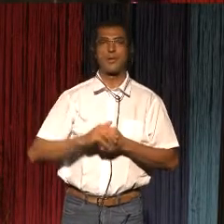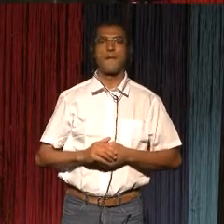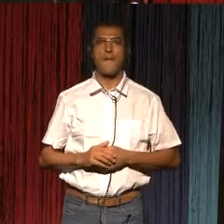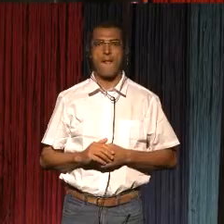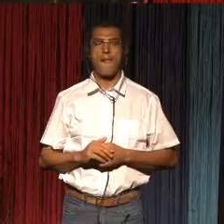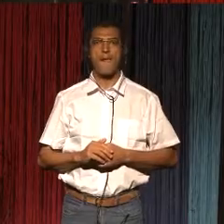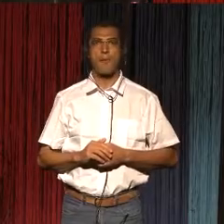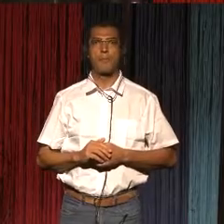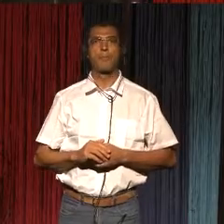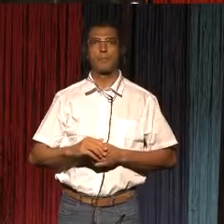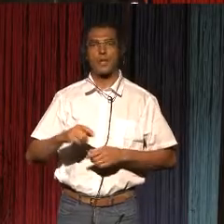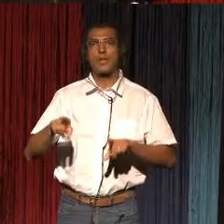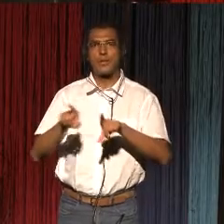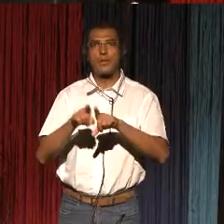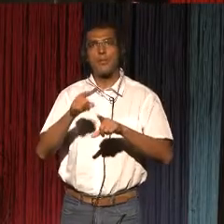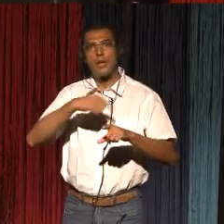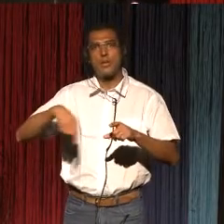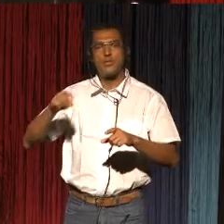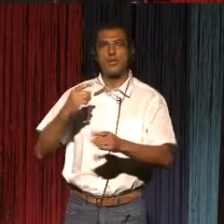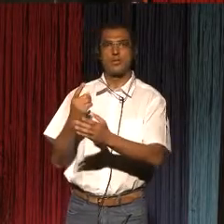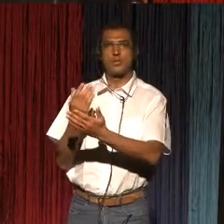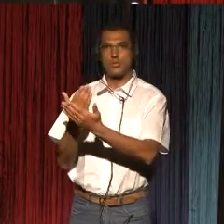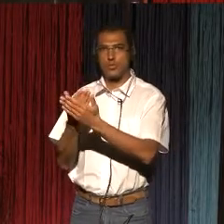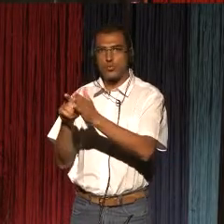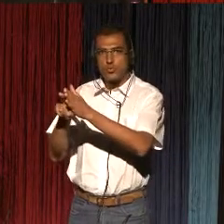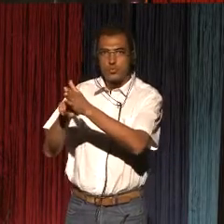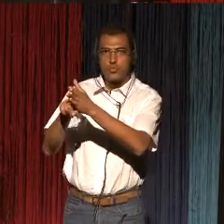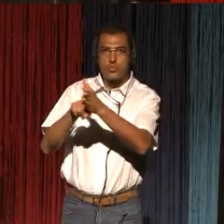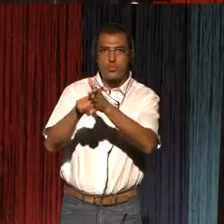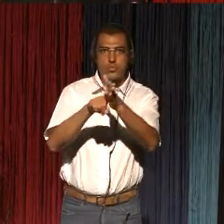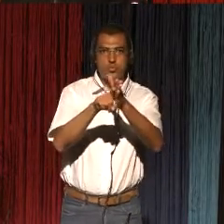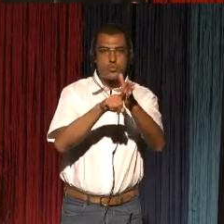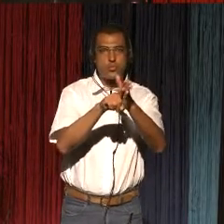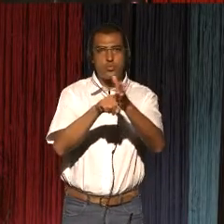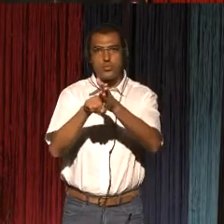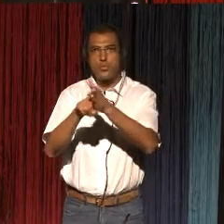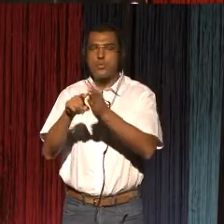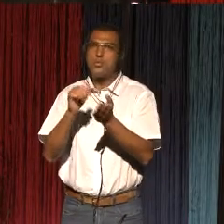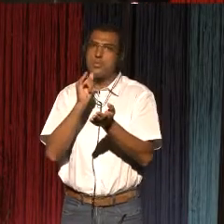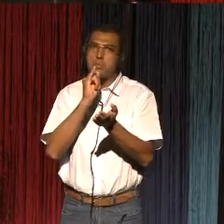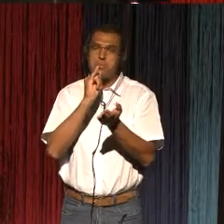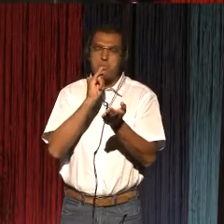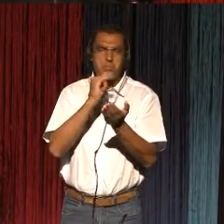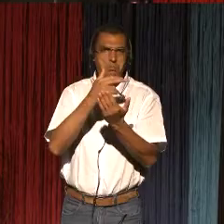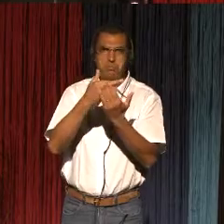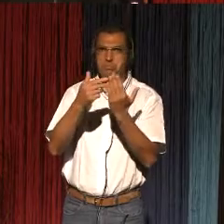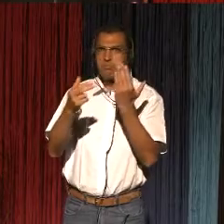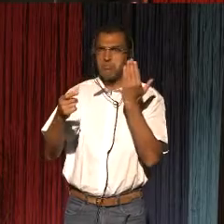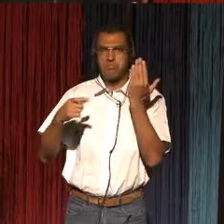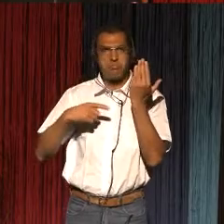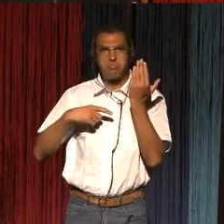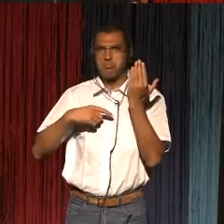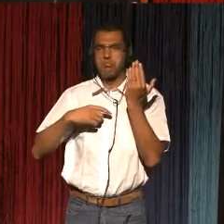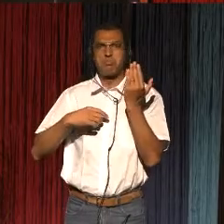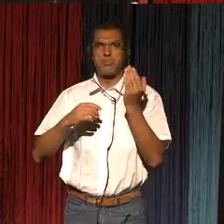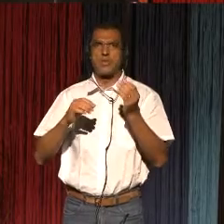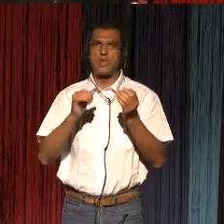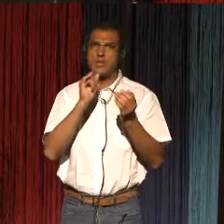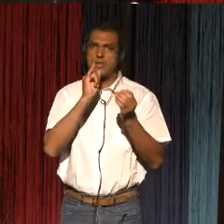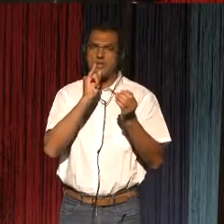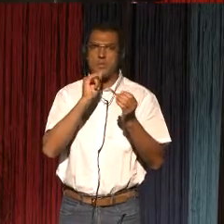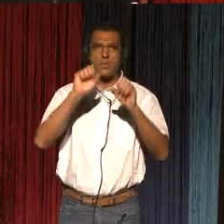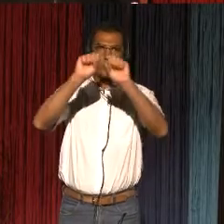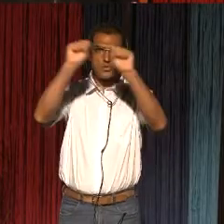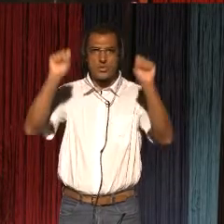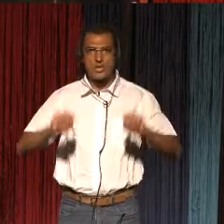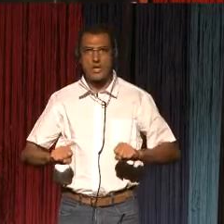Então, nós avaliamos também métodos que envolvem computacionais, neurofeedback,